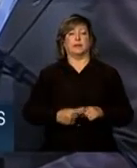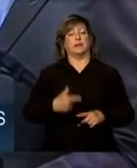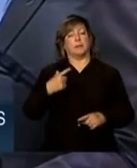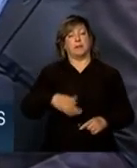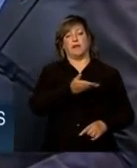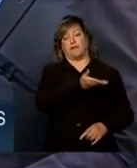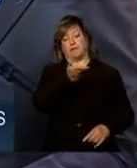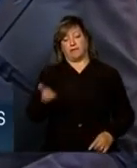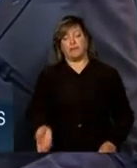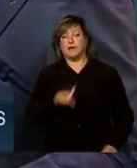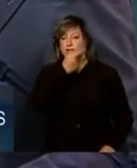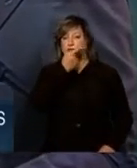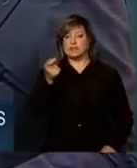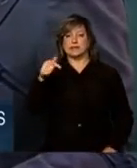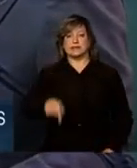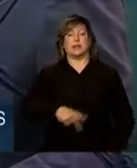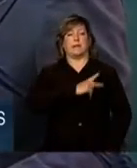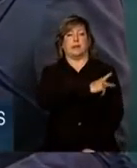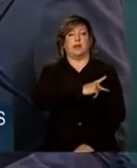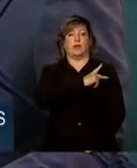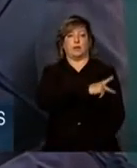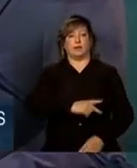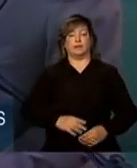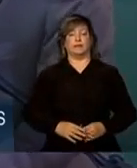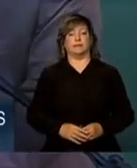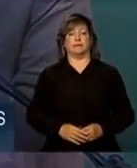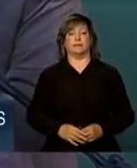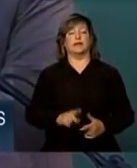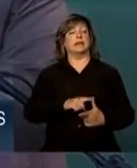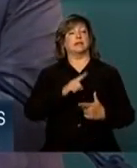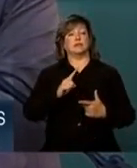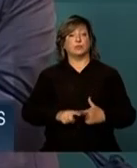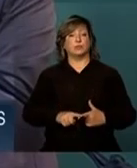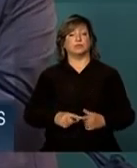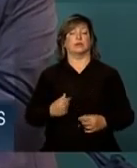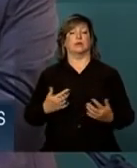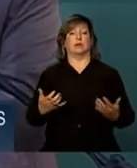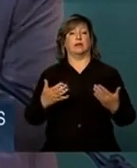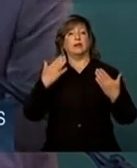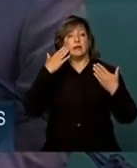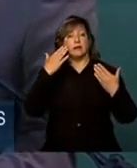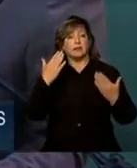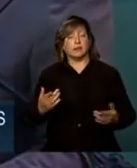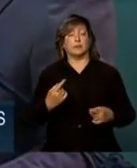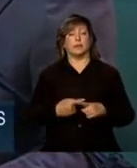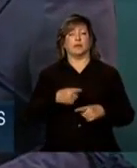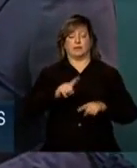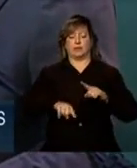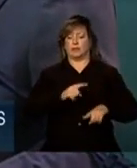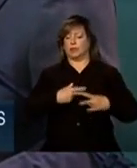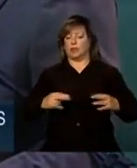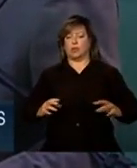visita ao estado do Piauí. Em segundo lugar, agradecer pelos